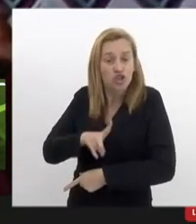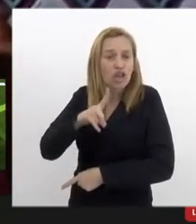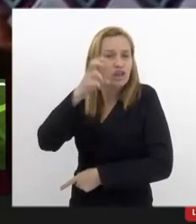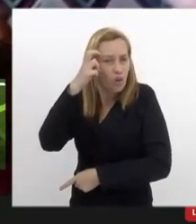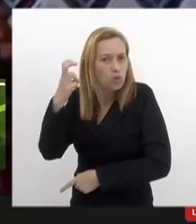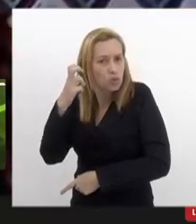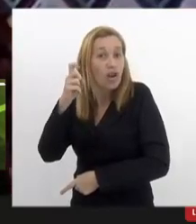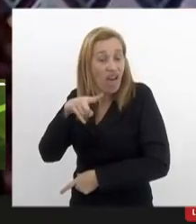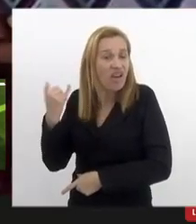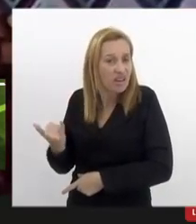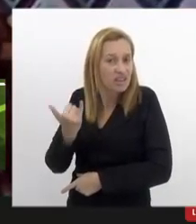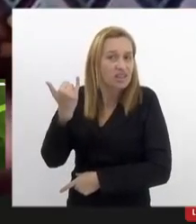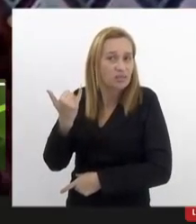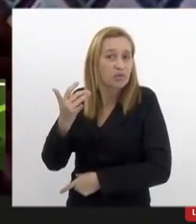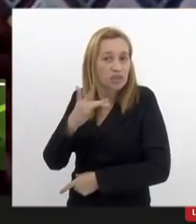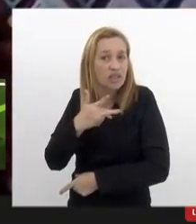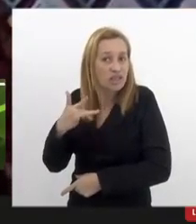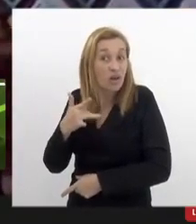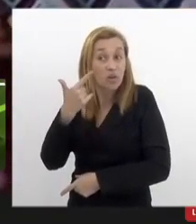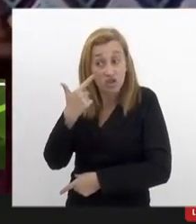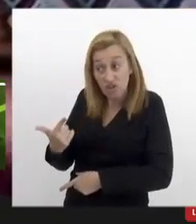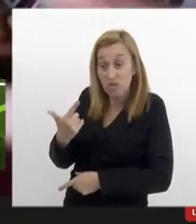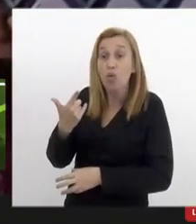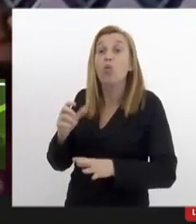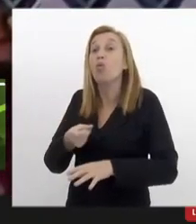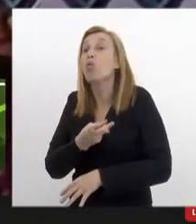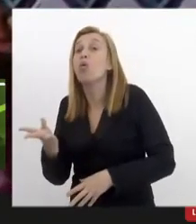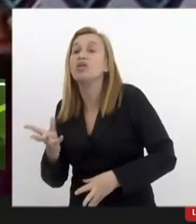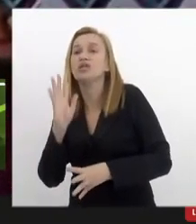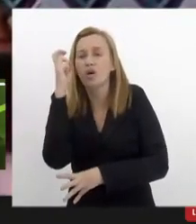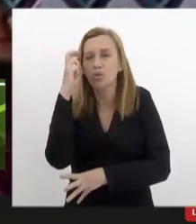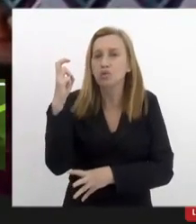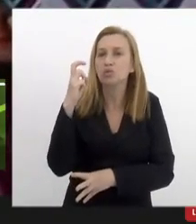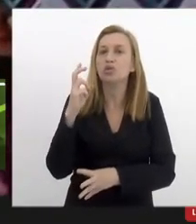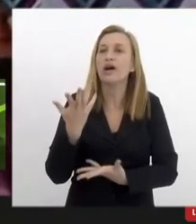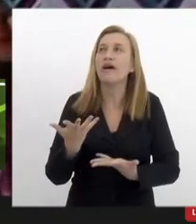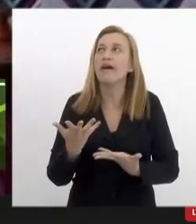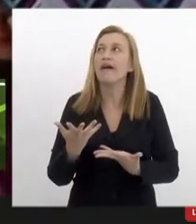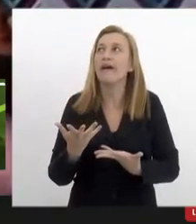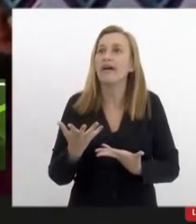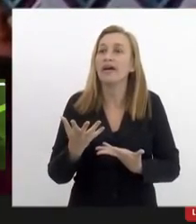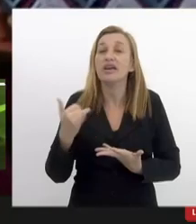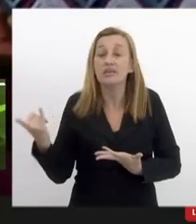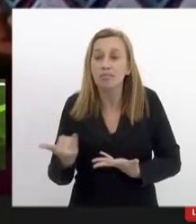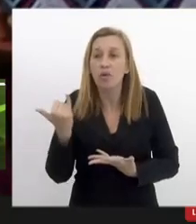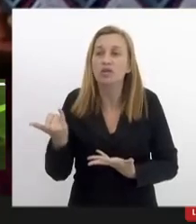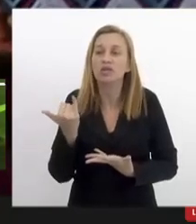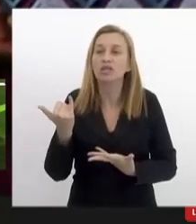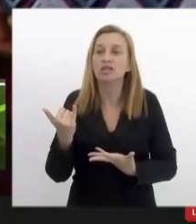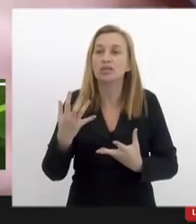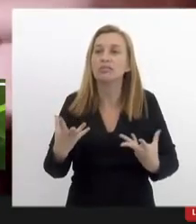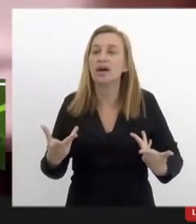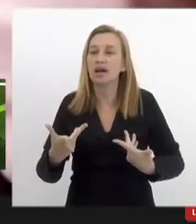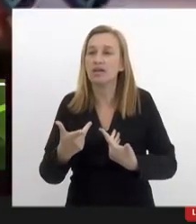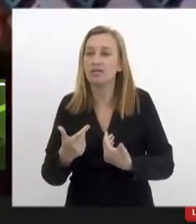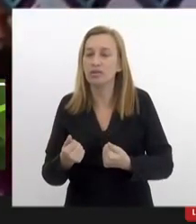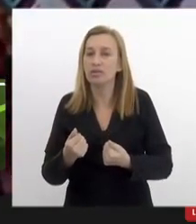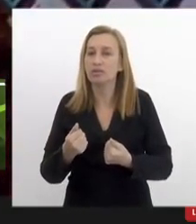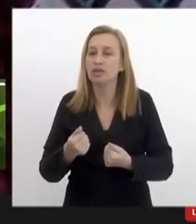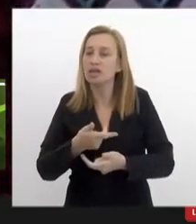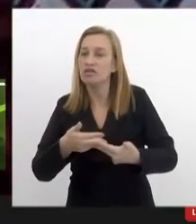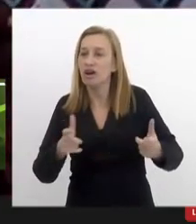cultura, isso também é saúde. A gente viu o quanto a cultura ela foi importante em muitos lugares para que se garantisse